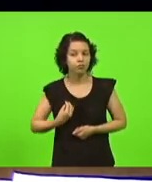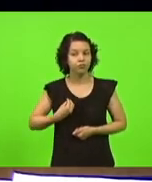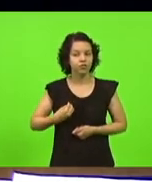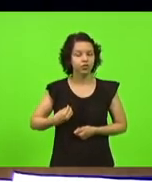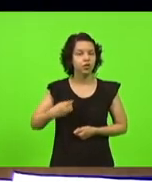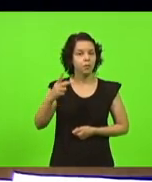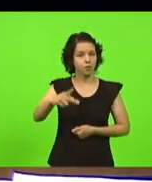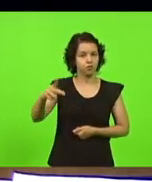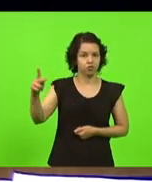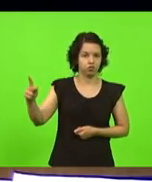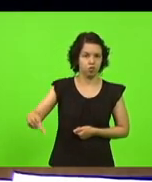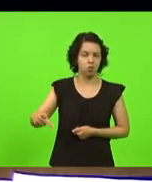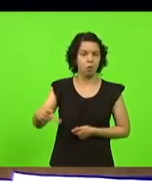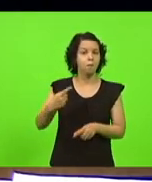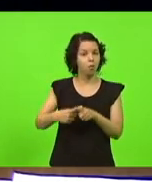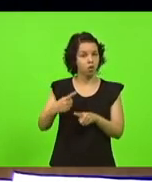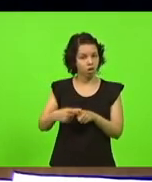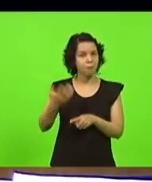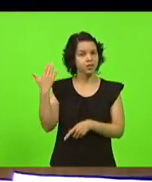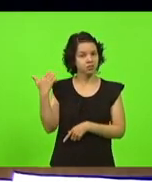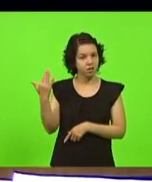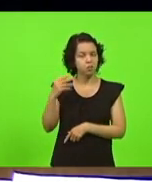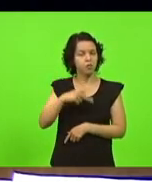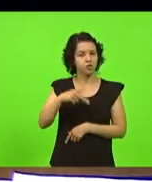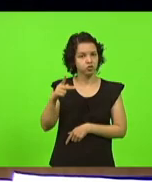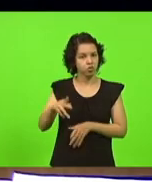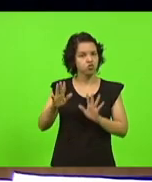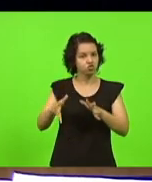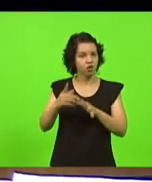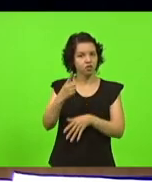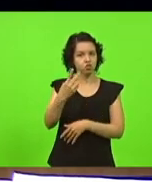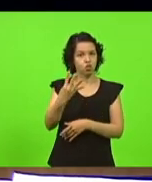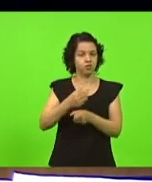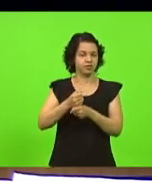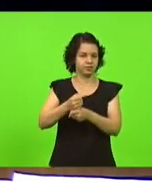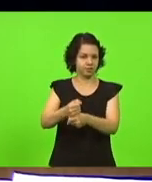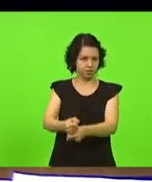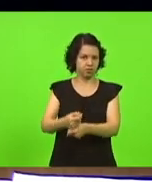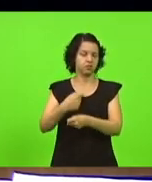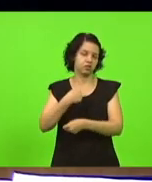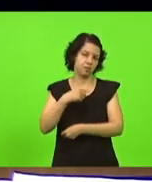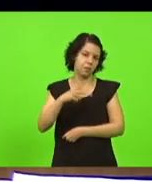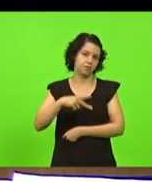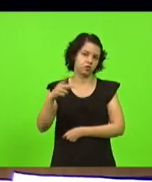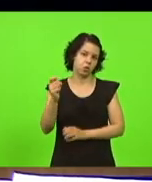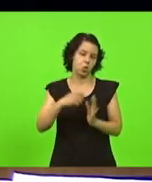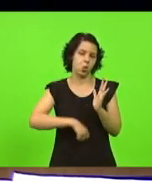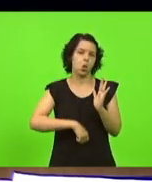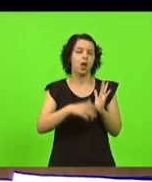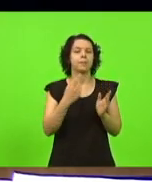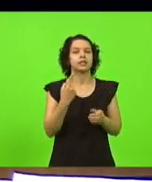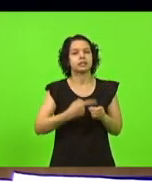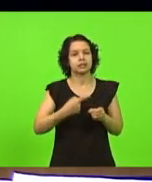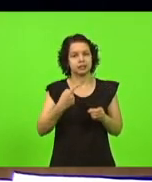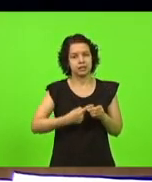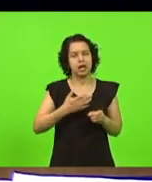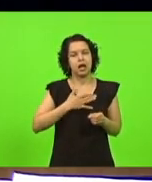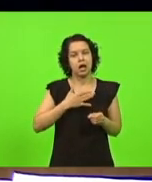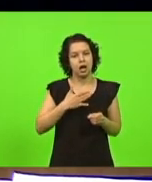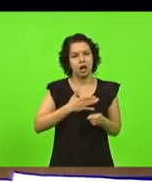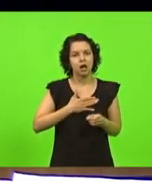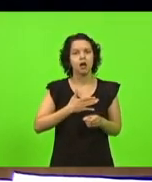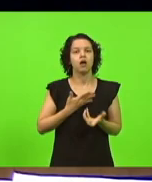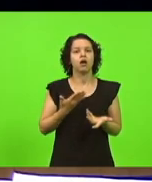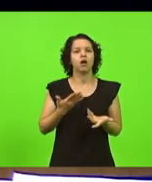professor 14 anos da escola Anitta Garibaldi, professor concursado lá na minha cidade, vivi a realidade